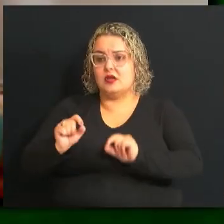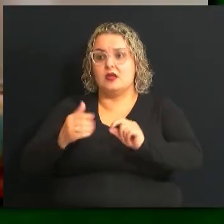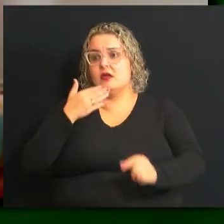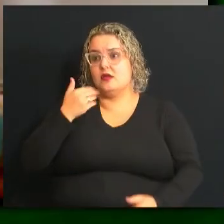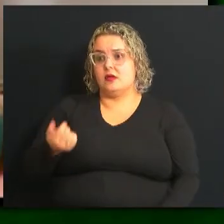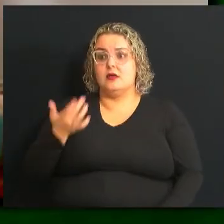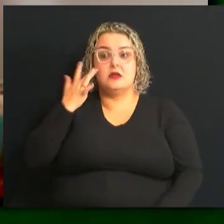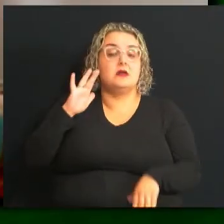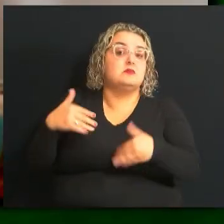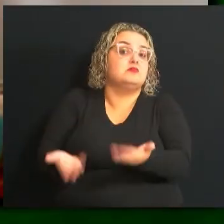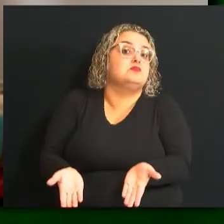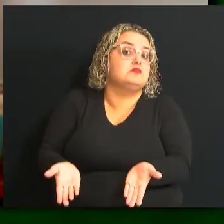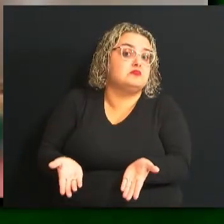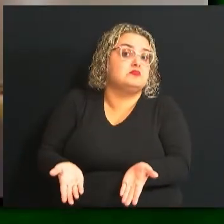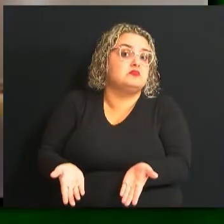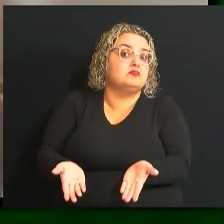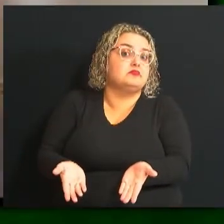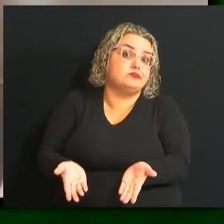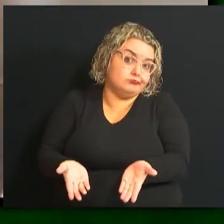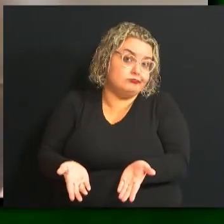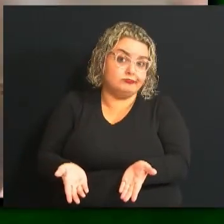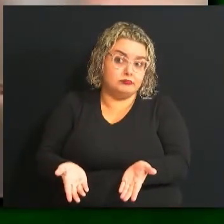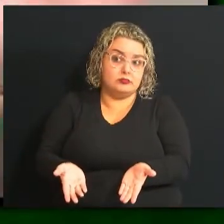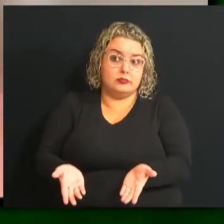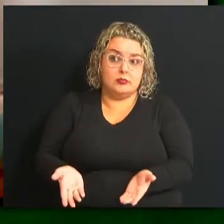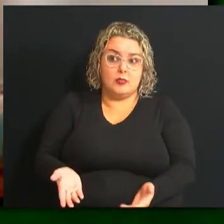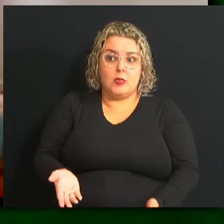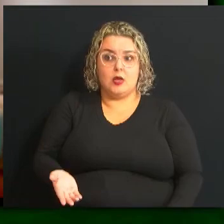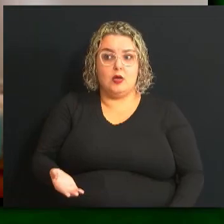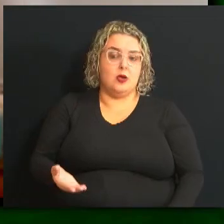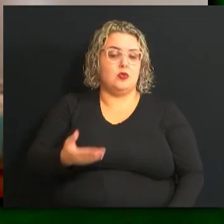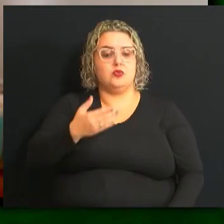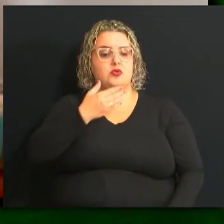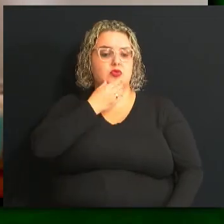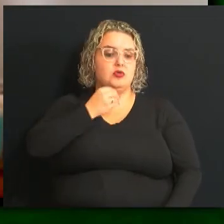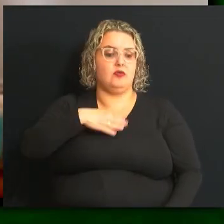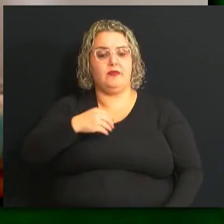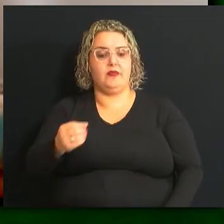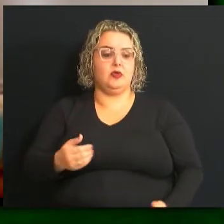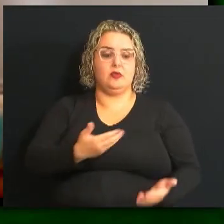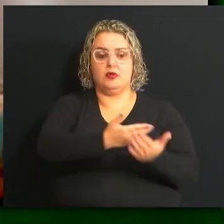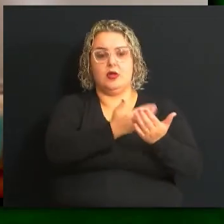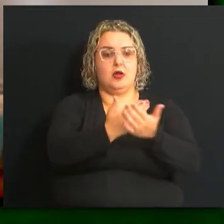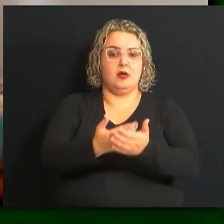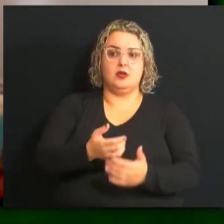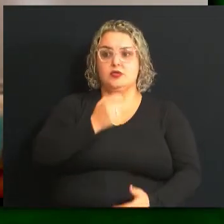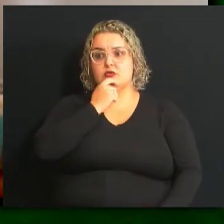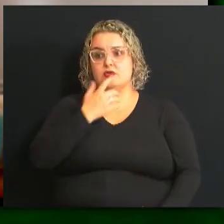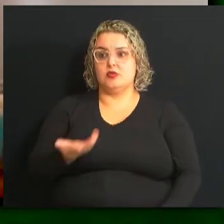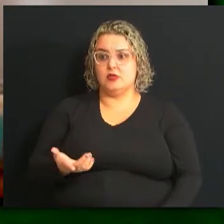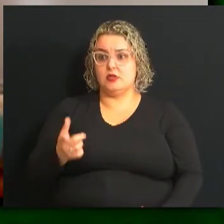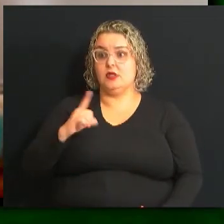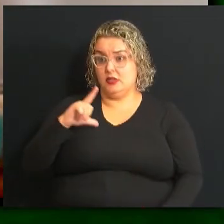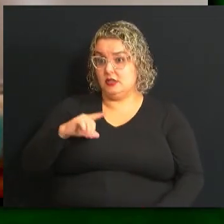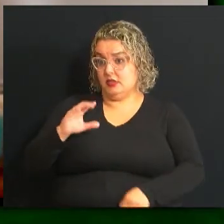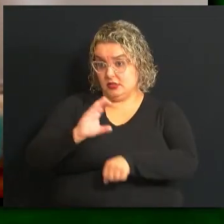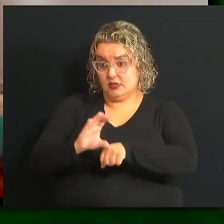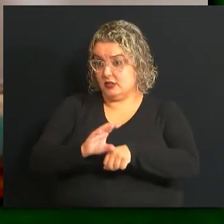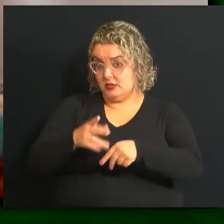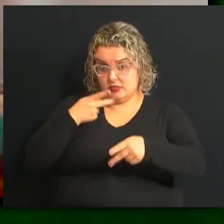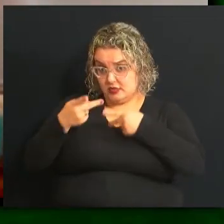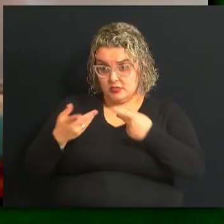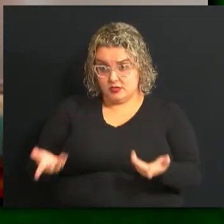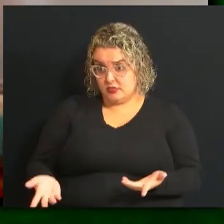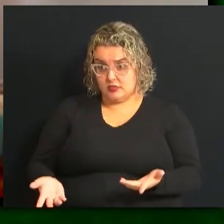isso, né? Ponha seu filho na aula de inglês, ele vai ter. Eu já vi isso, né? Tem curso de inglês que fala isso.